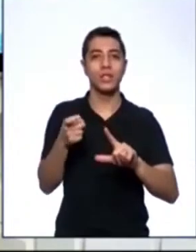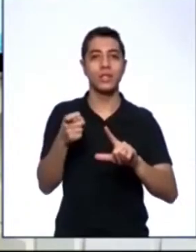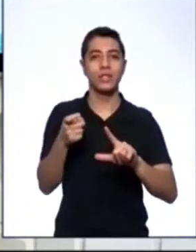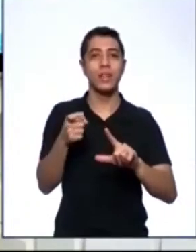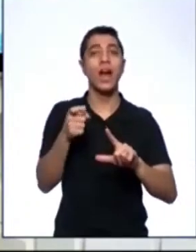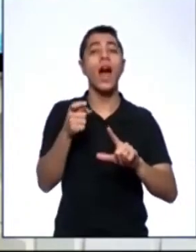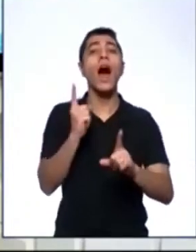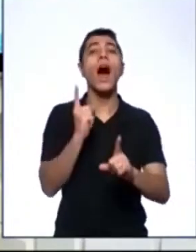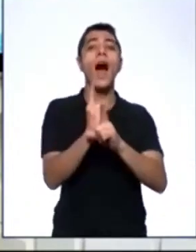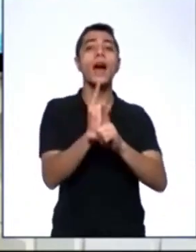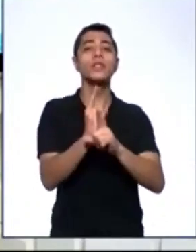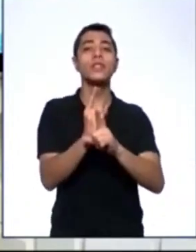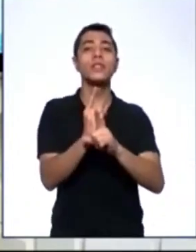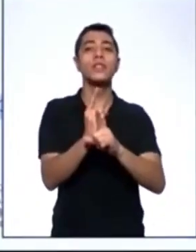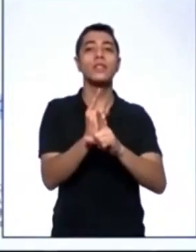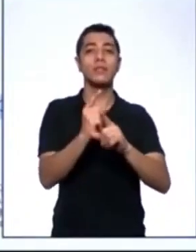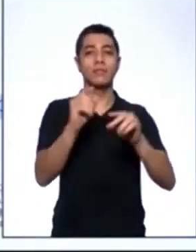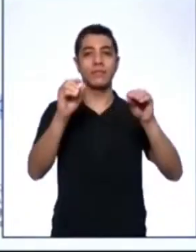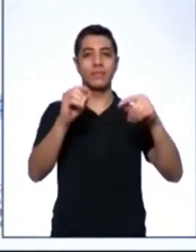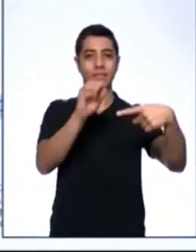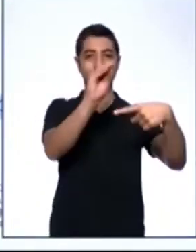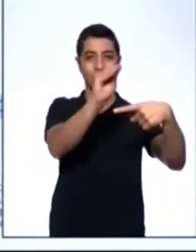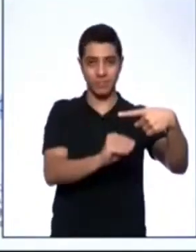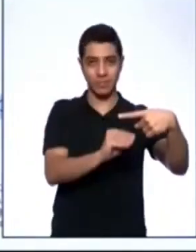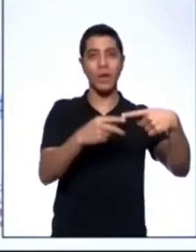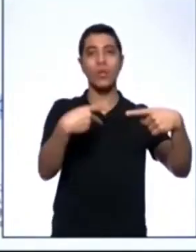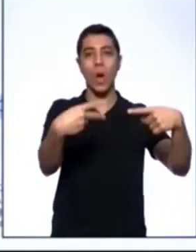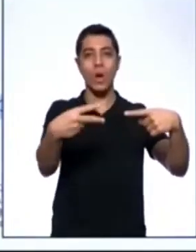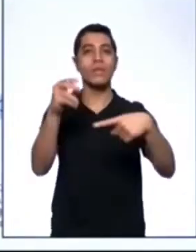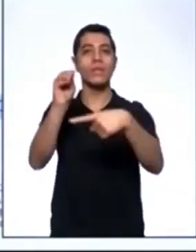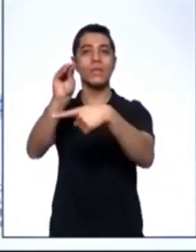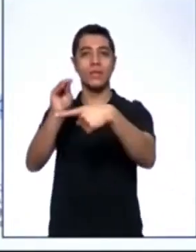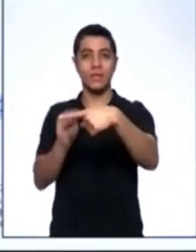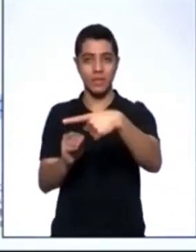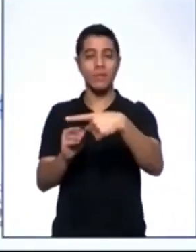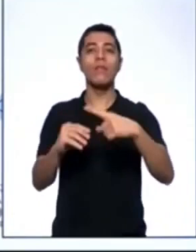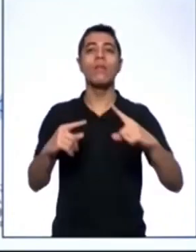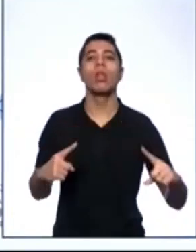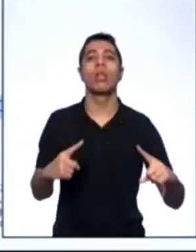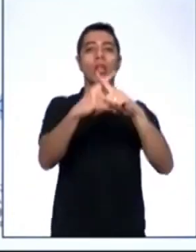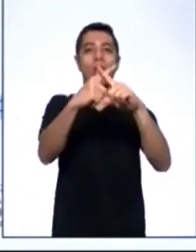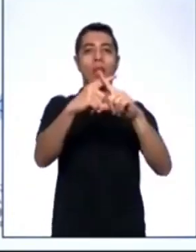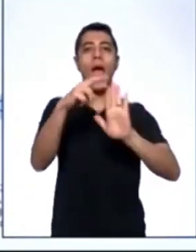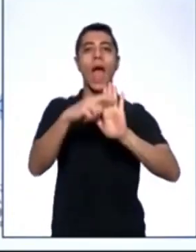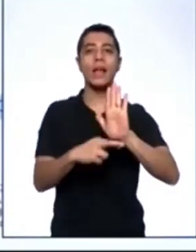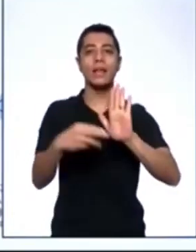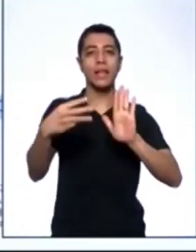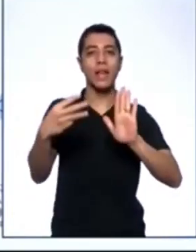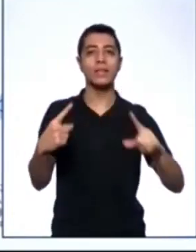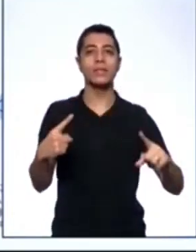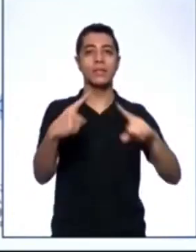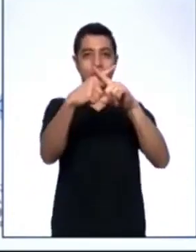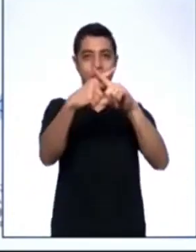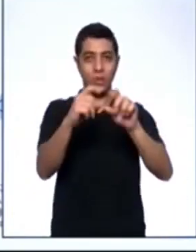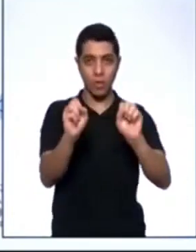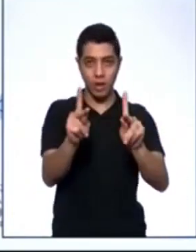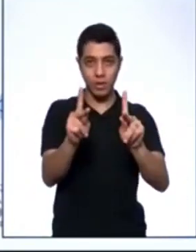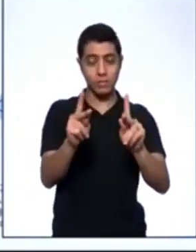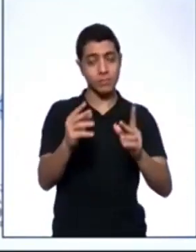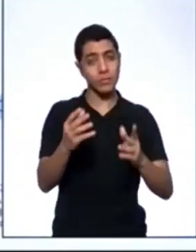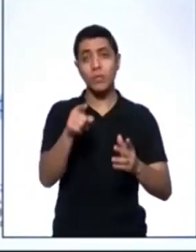passo a passo devagar para você e acompanhando os óculos faz as pontinhas devagarzinho